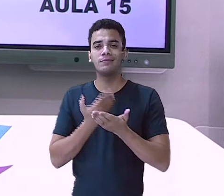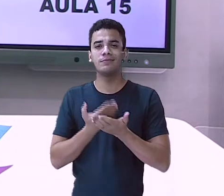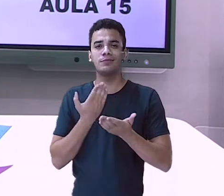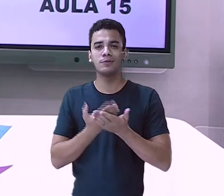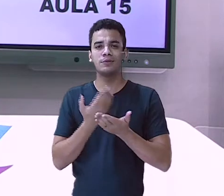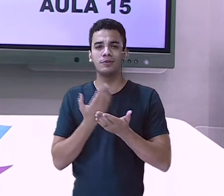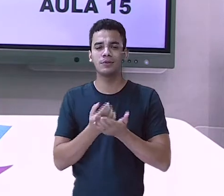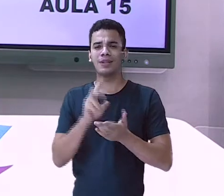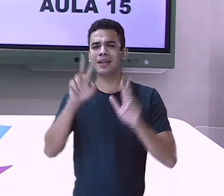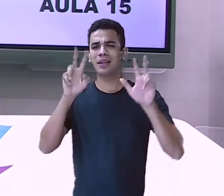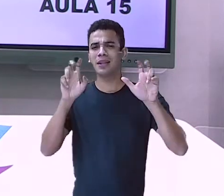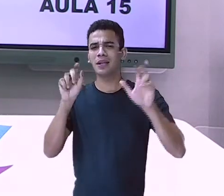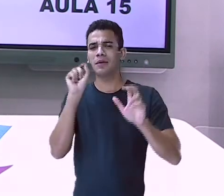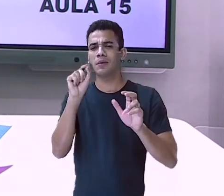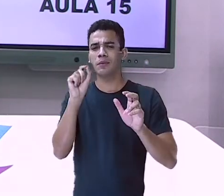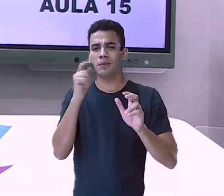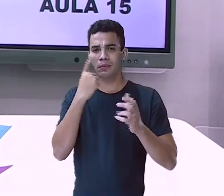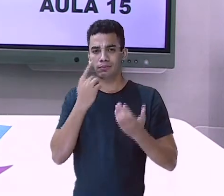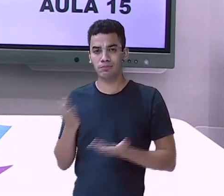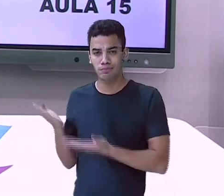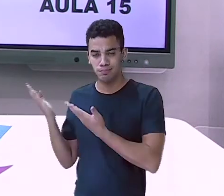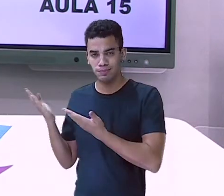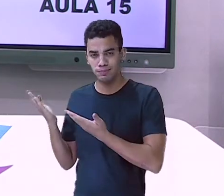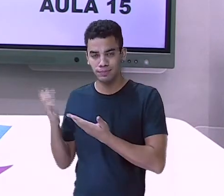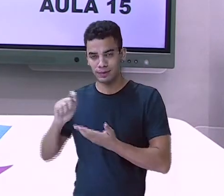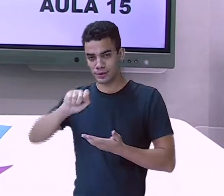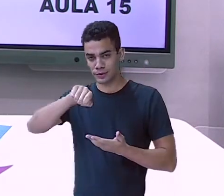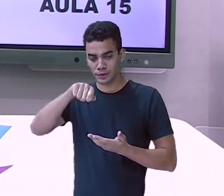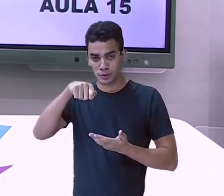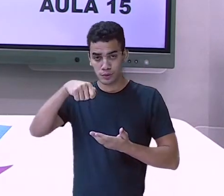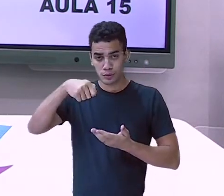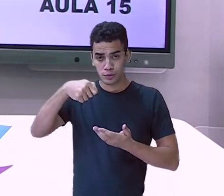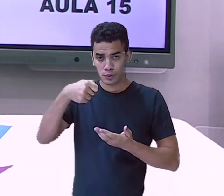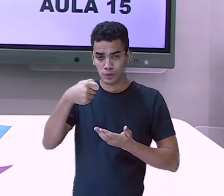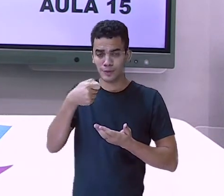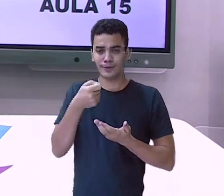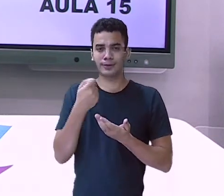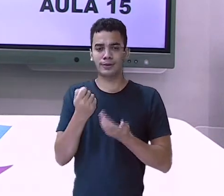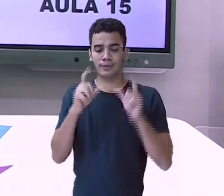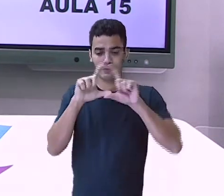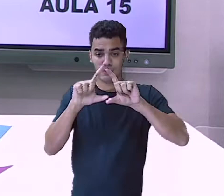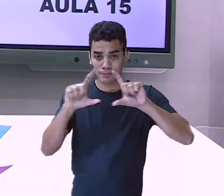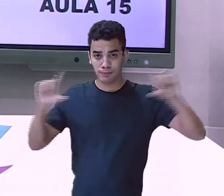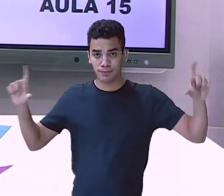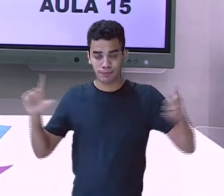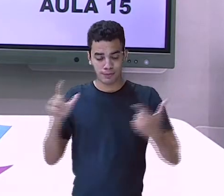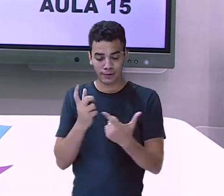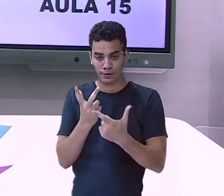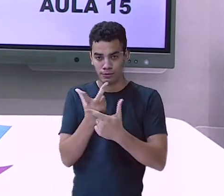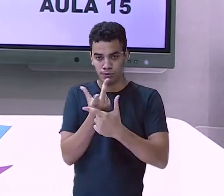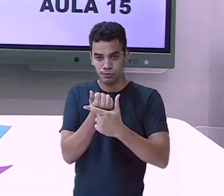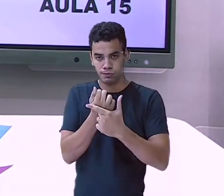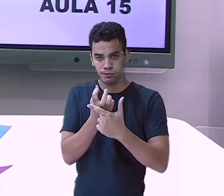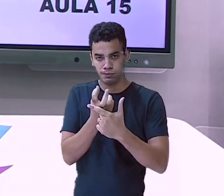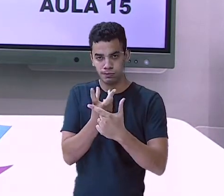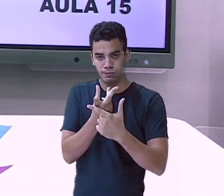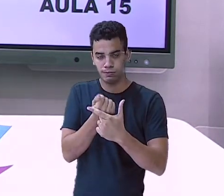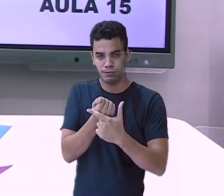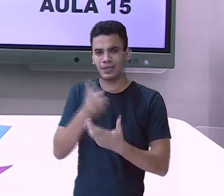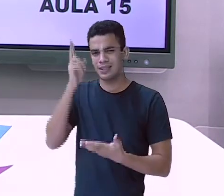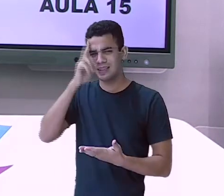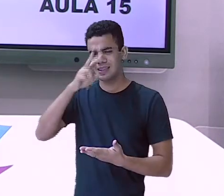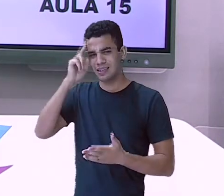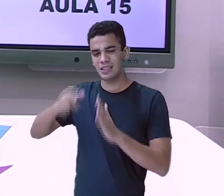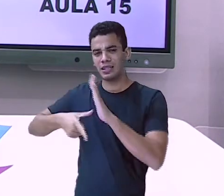expressões algébricas. Vamos lá? Vocês lembram que vocês estudaram expressões numéricas, né? Onde você